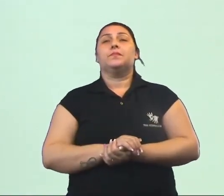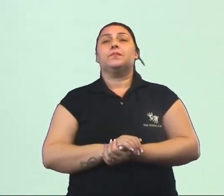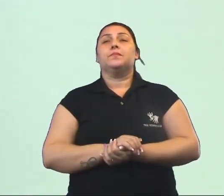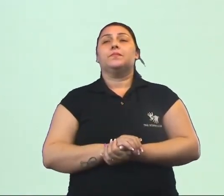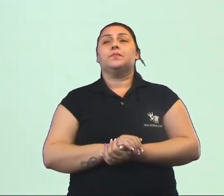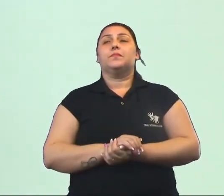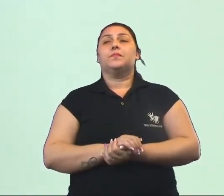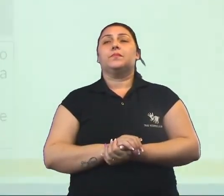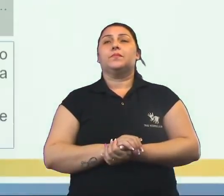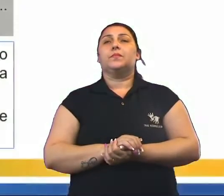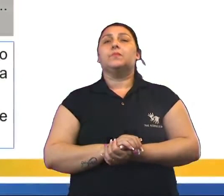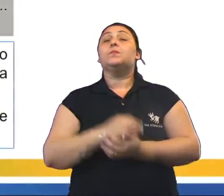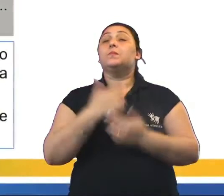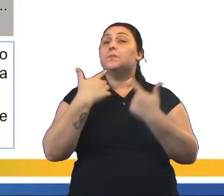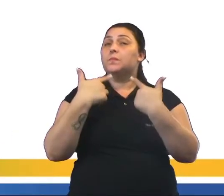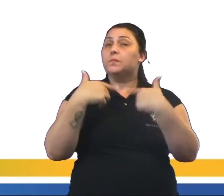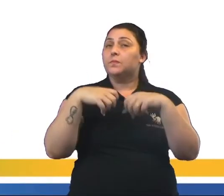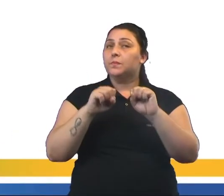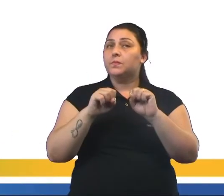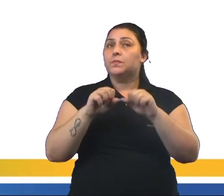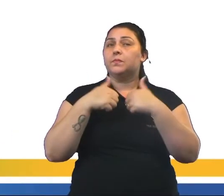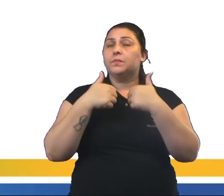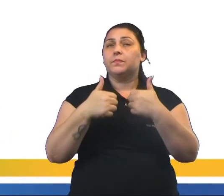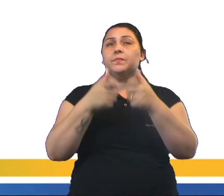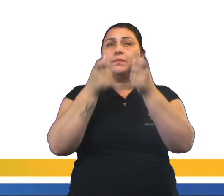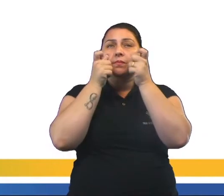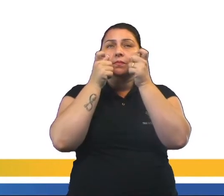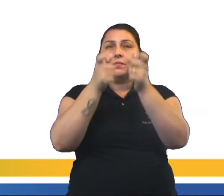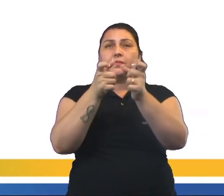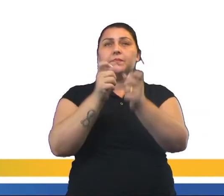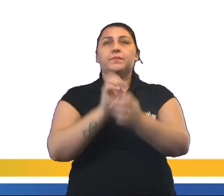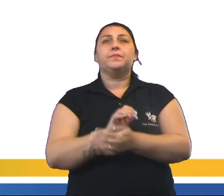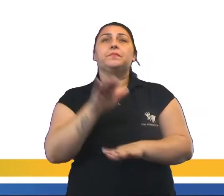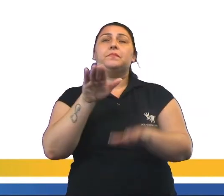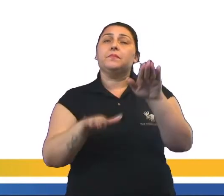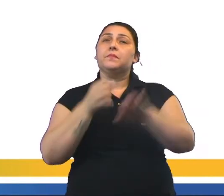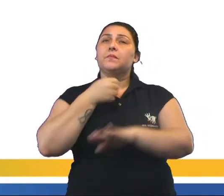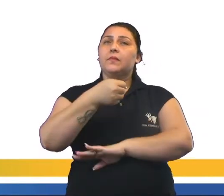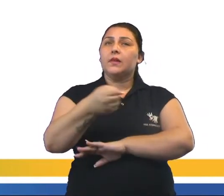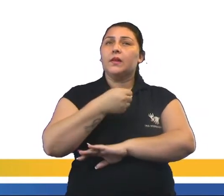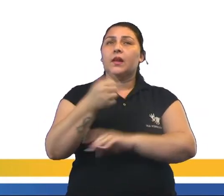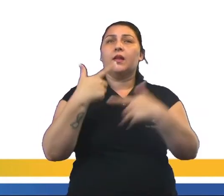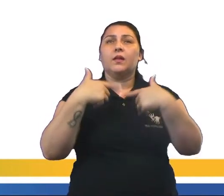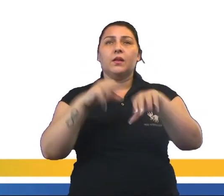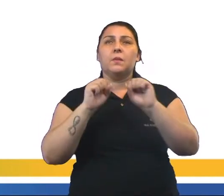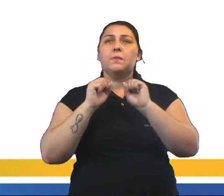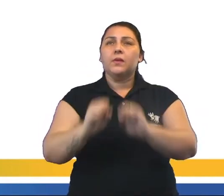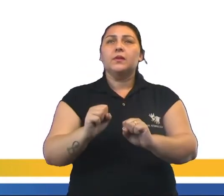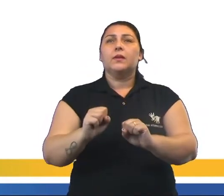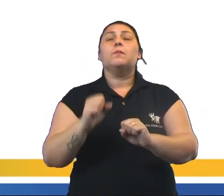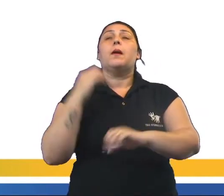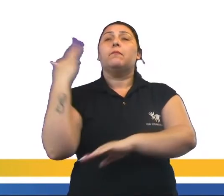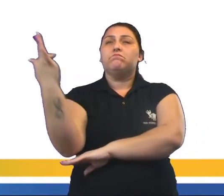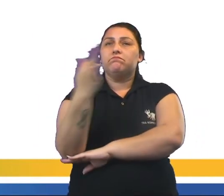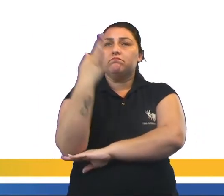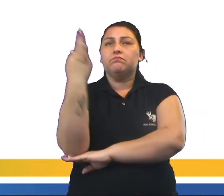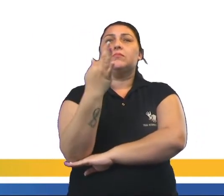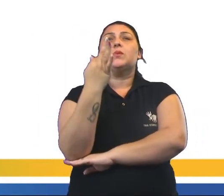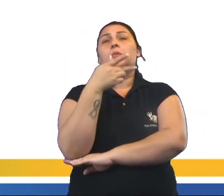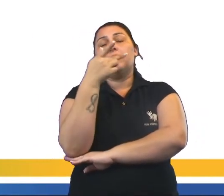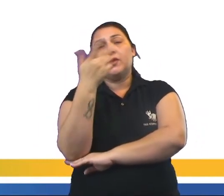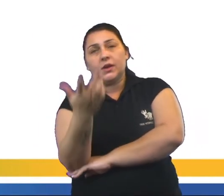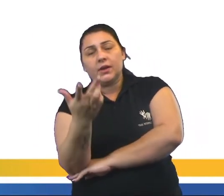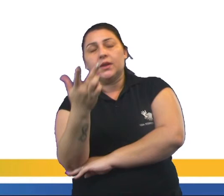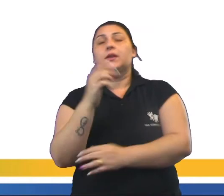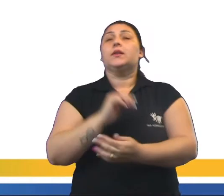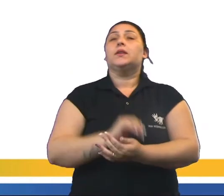levar ao nível de linguagem, tá bom? Continuando, gente, dependendo da entrevista, a linguagem pode ser mais formal, como eu